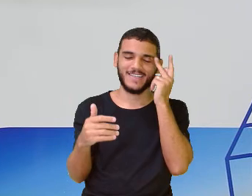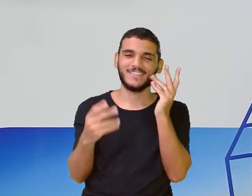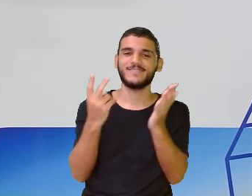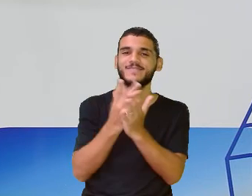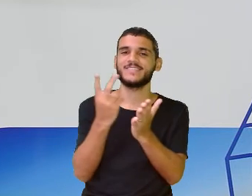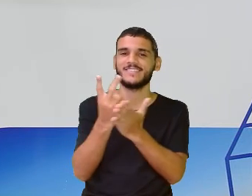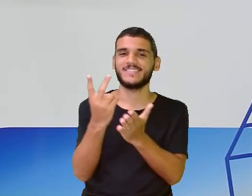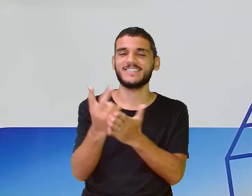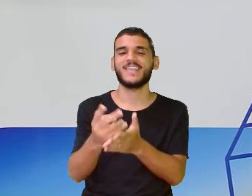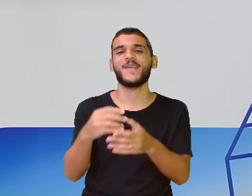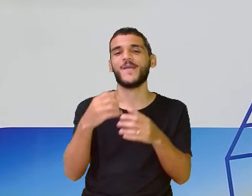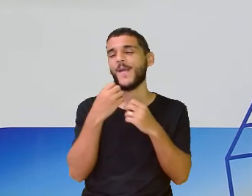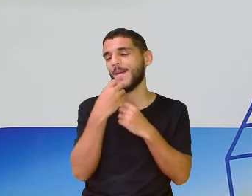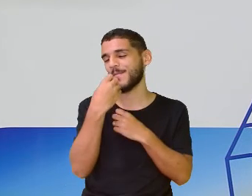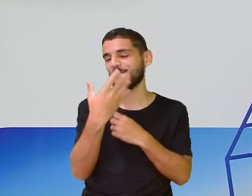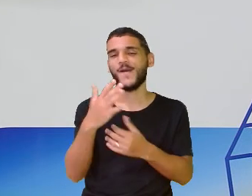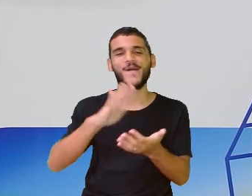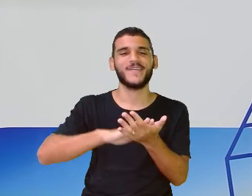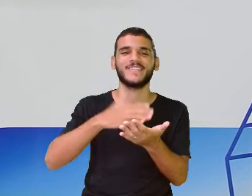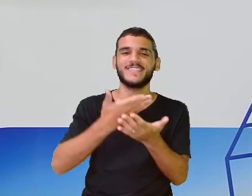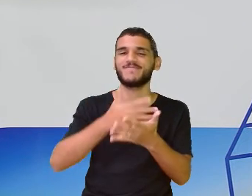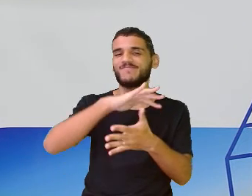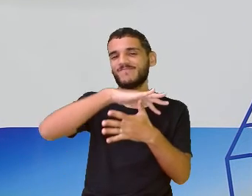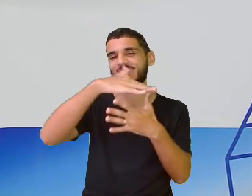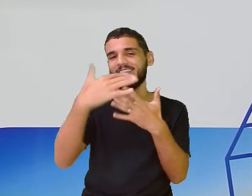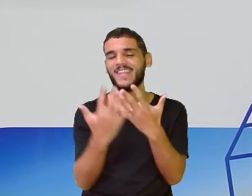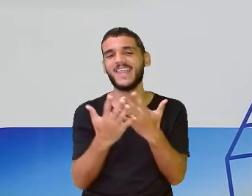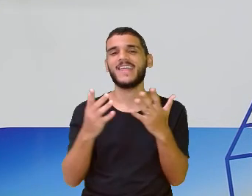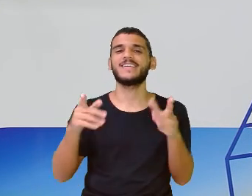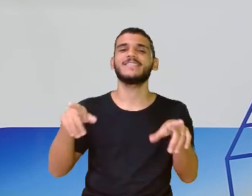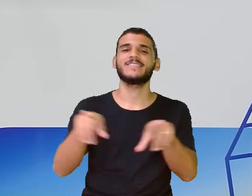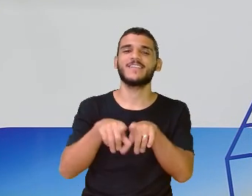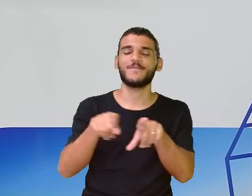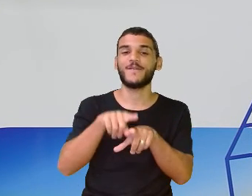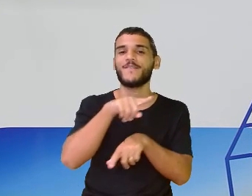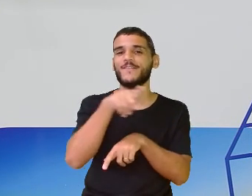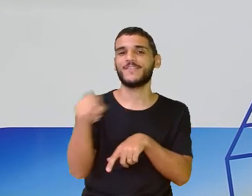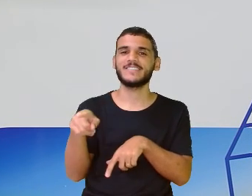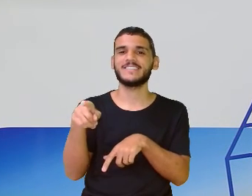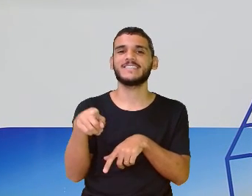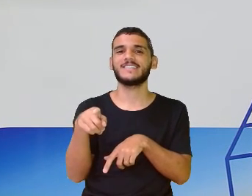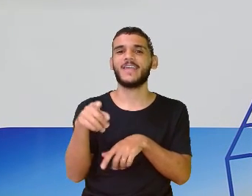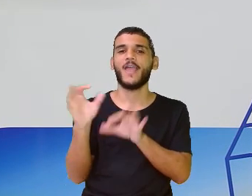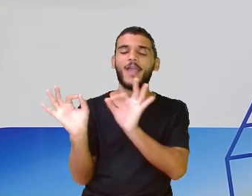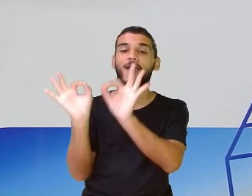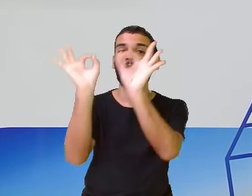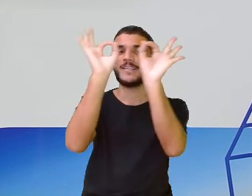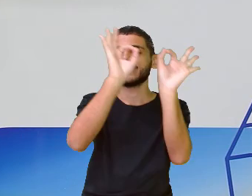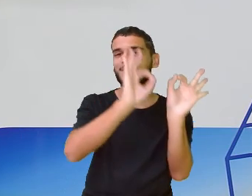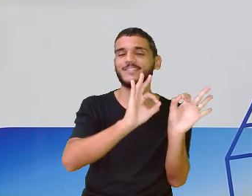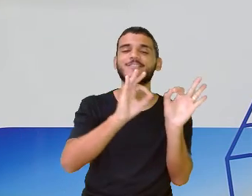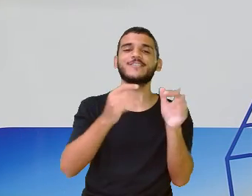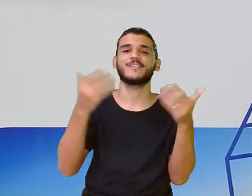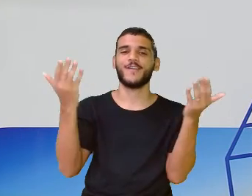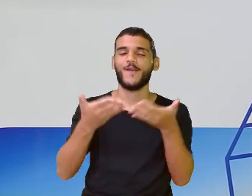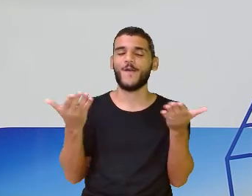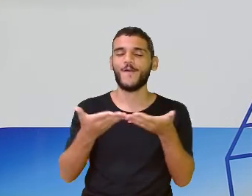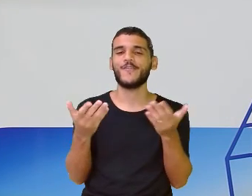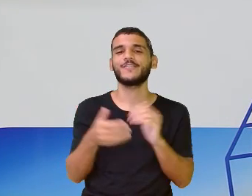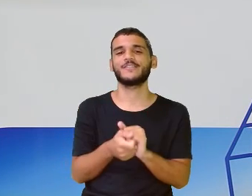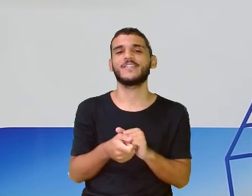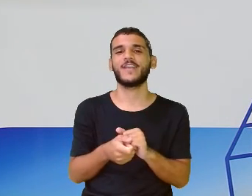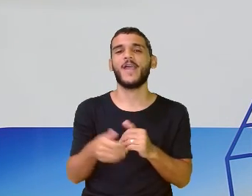sempre, aqui dando show na interpretação de Libras. Agradecer a você que ficou com a gente até agora e participou